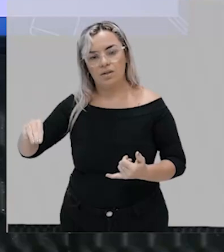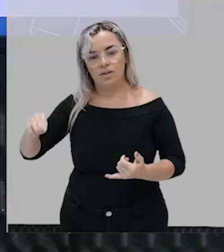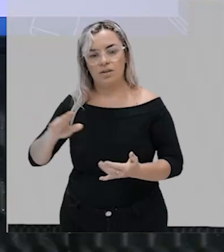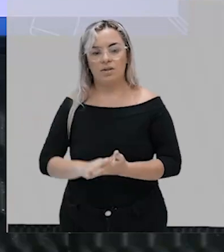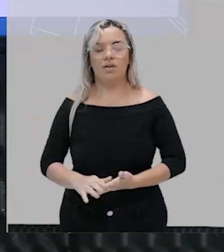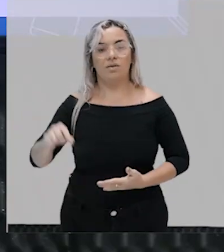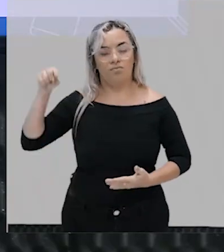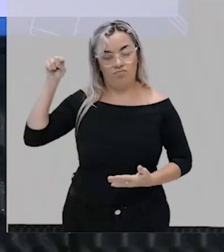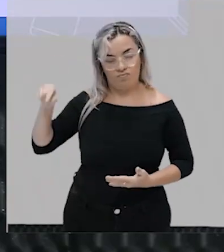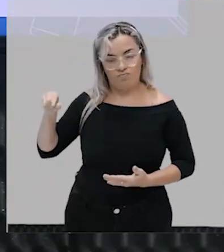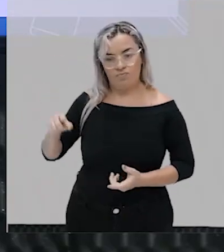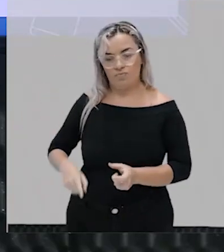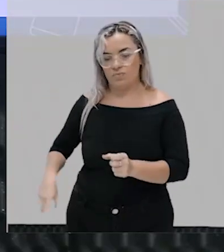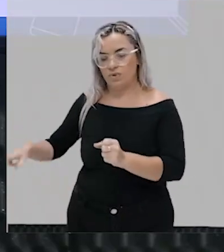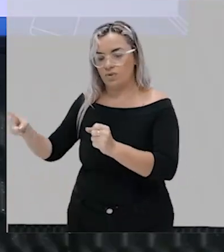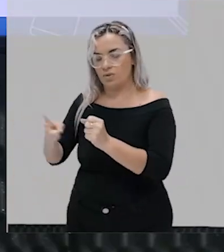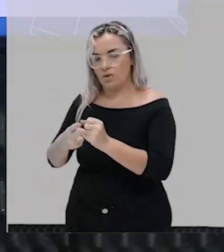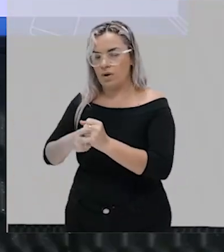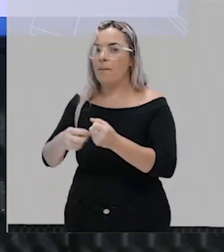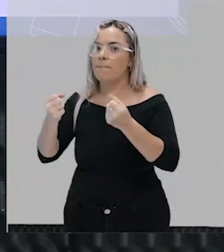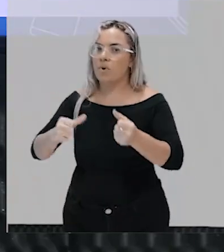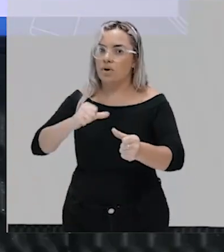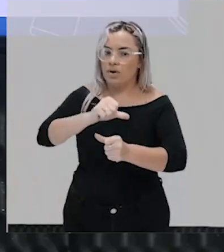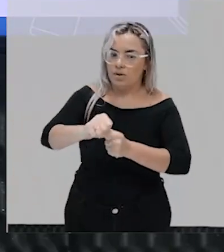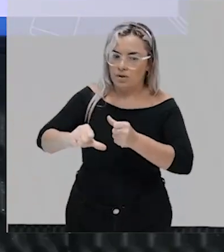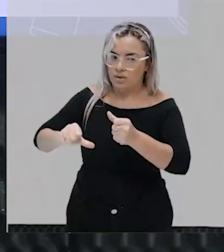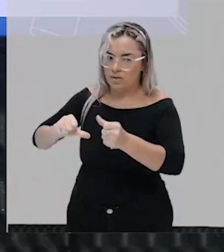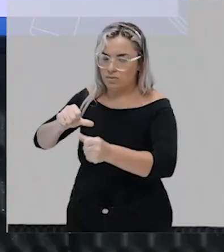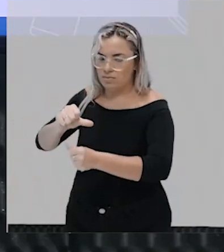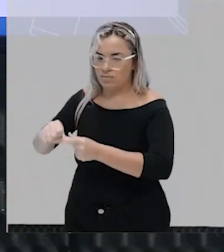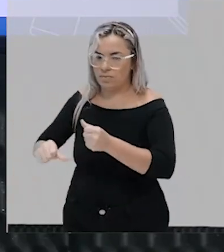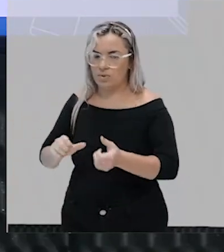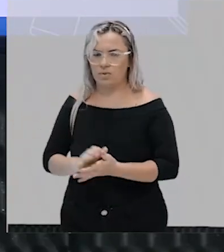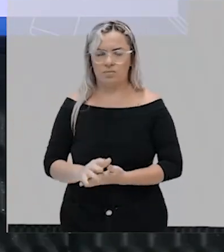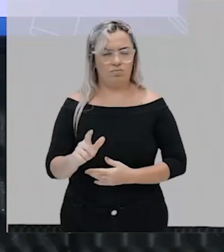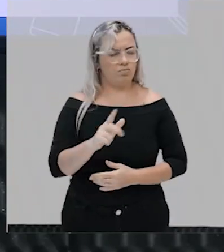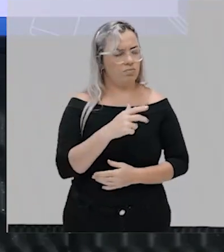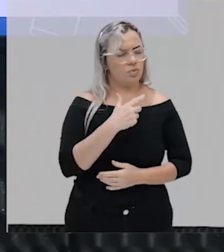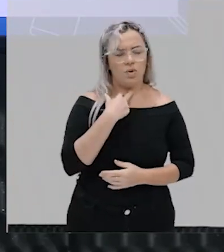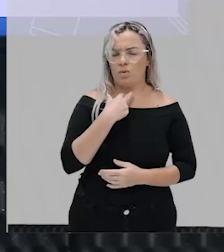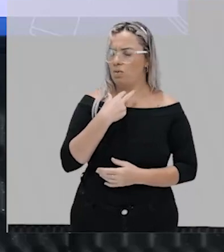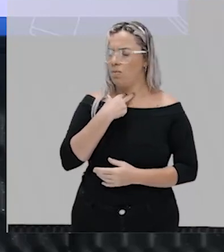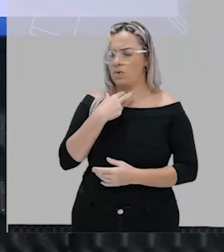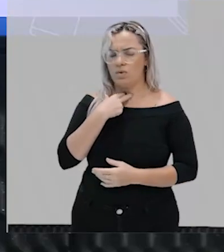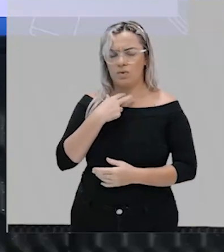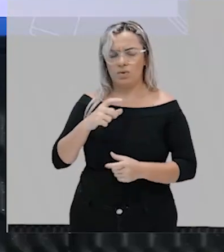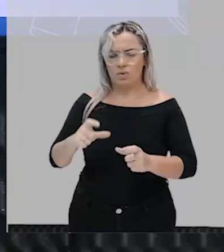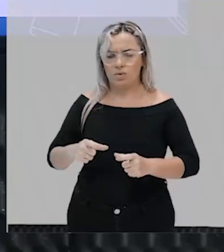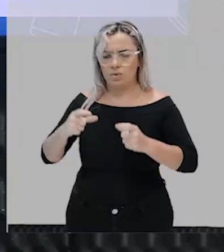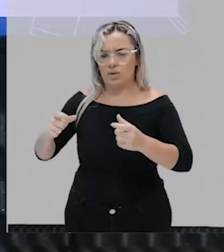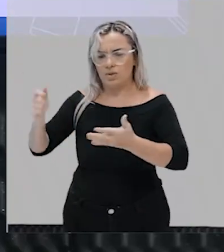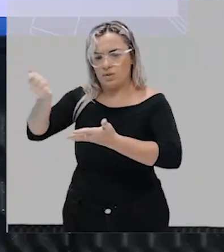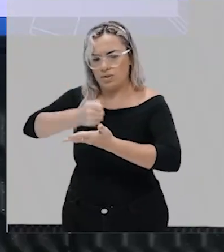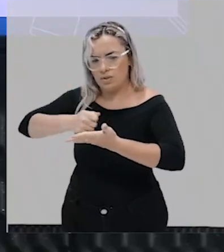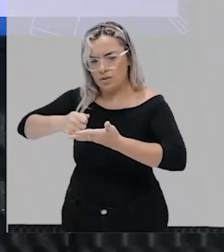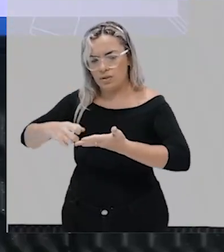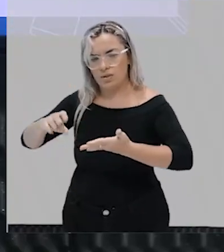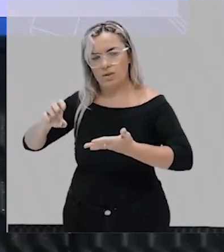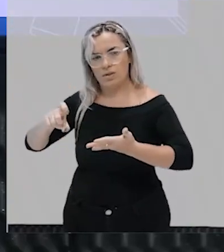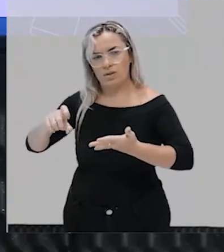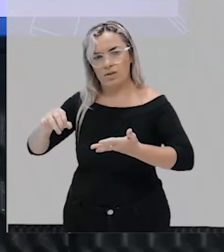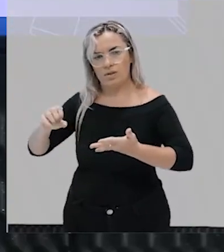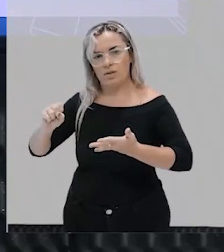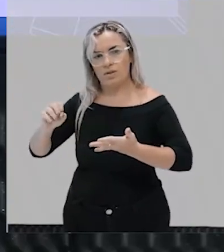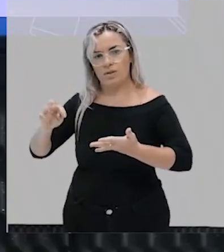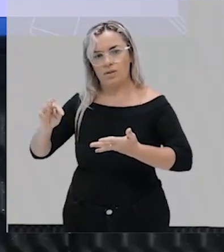existir, ele pode flexionar. Eu não posso colocar existe na terceira pessoa, somente o verbo